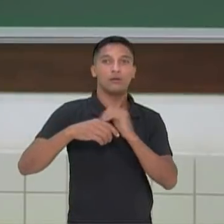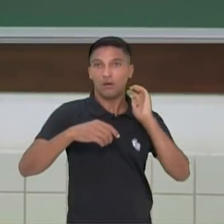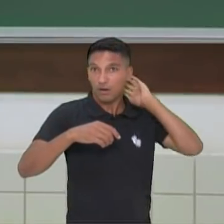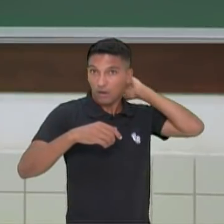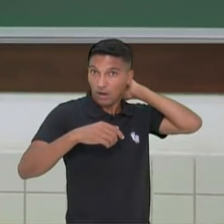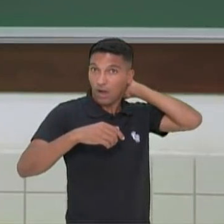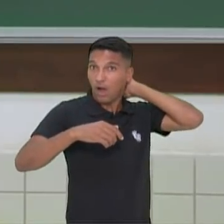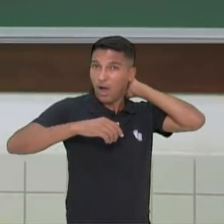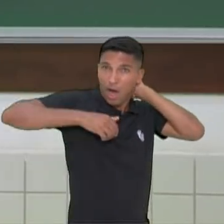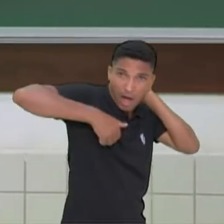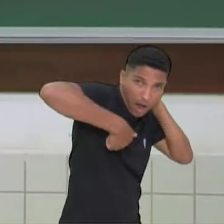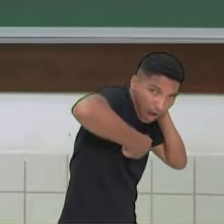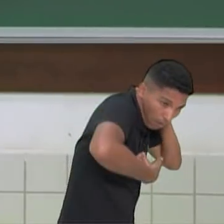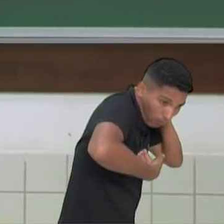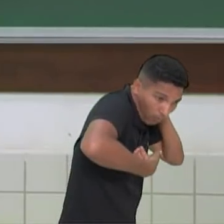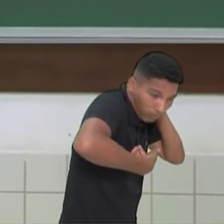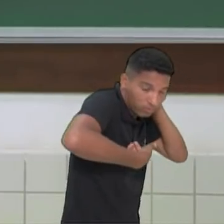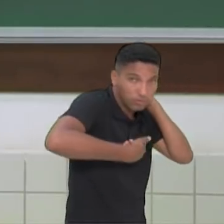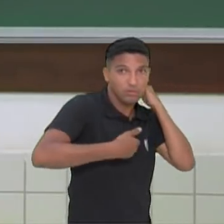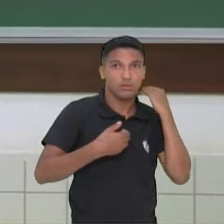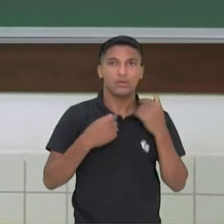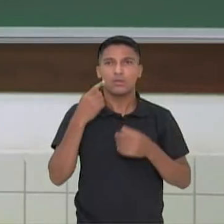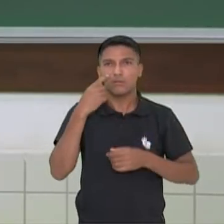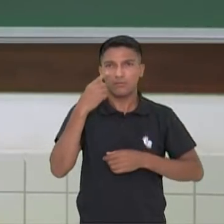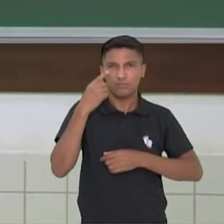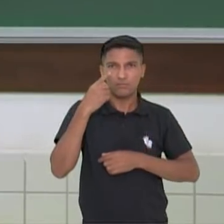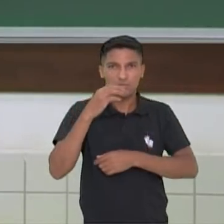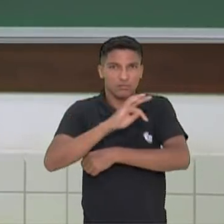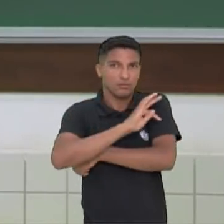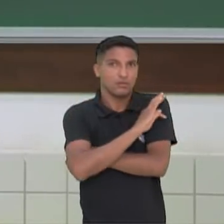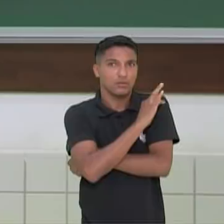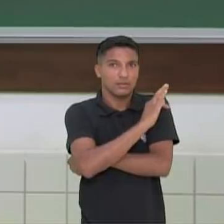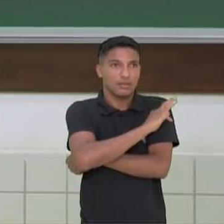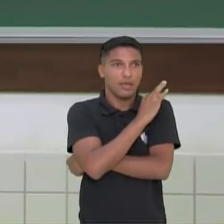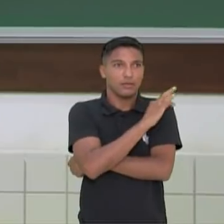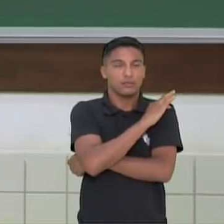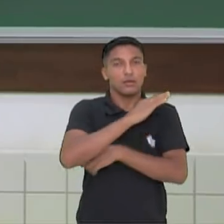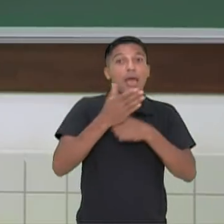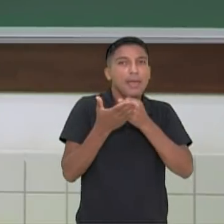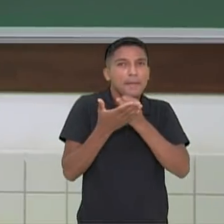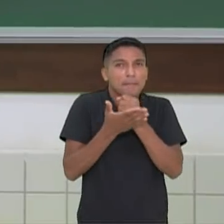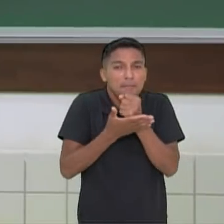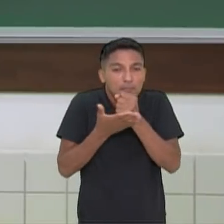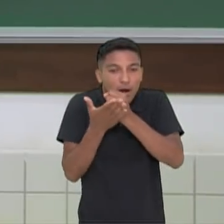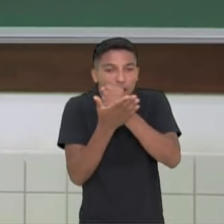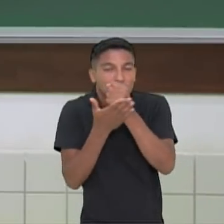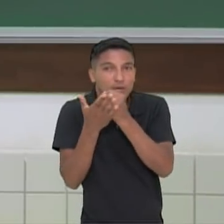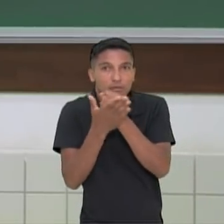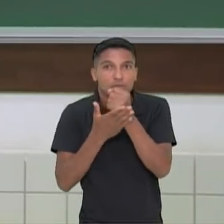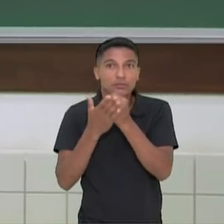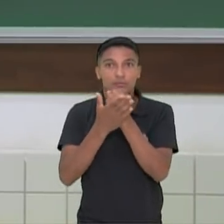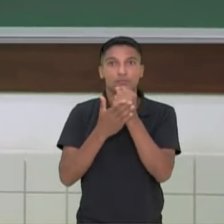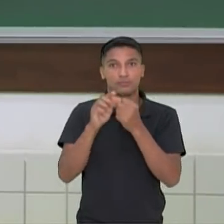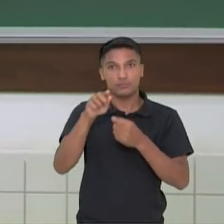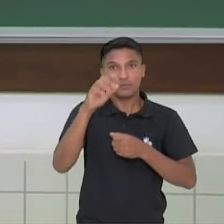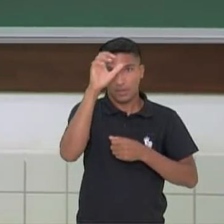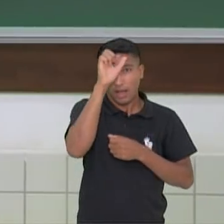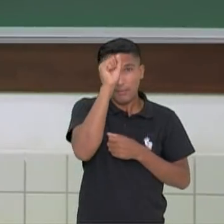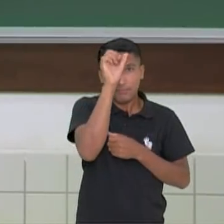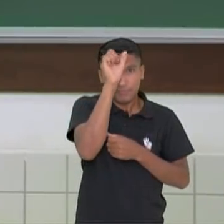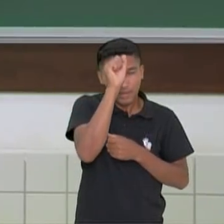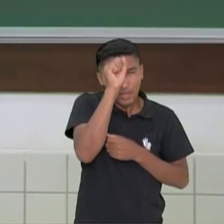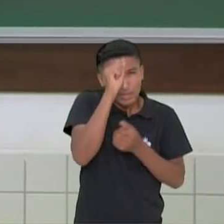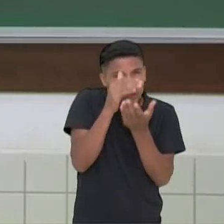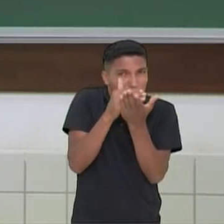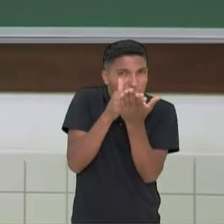as técnicas mais básicas, tá, que o indivíduo aprende quando está iniciando na atividade, tá? Ao